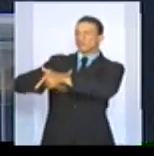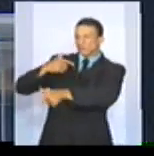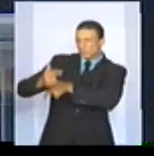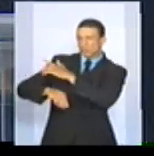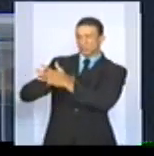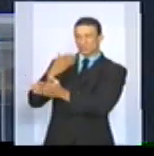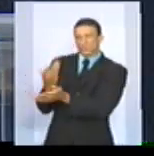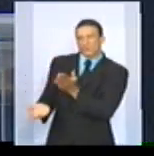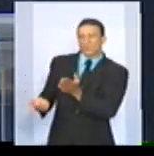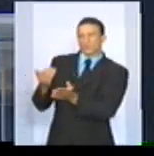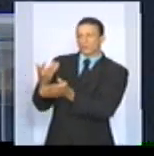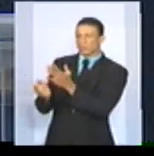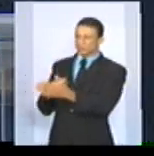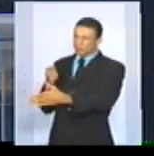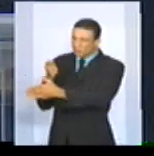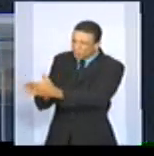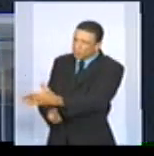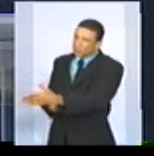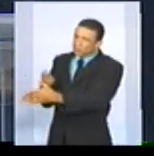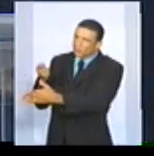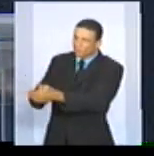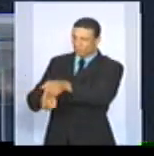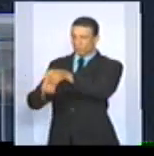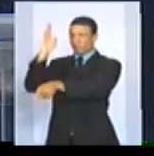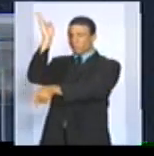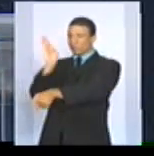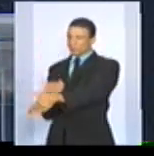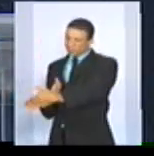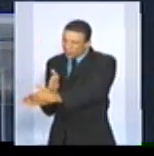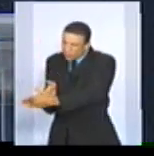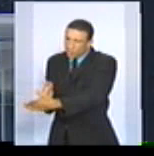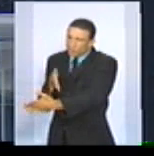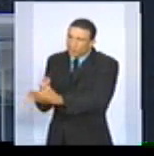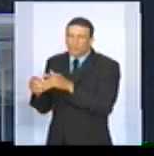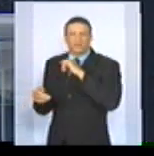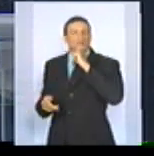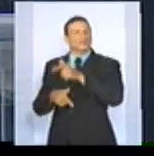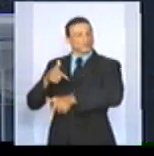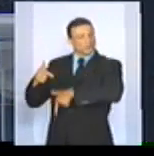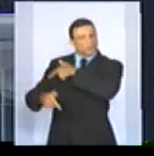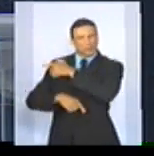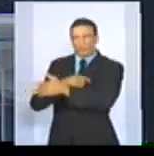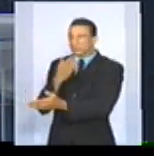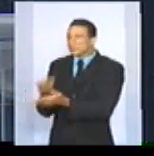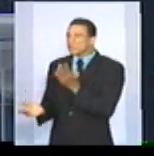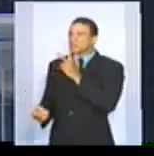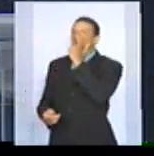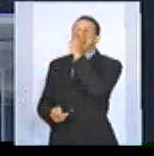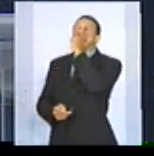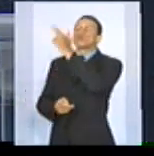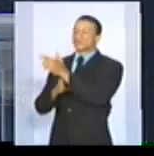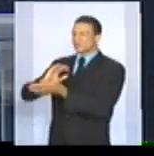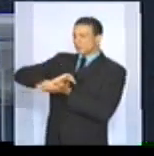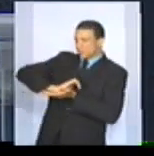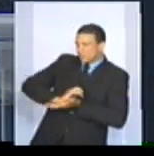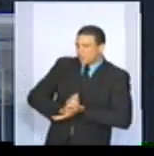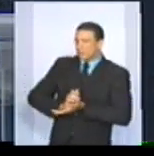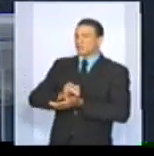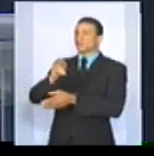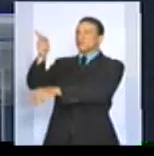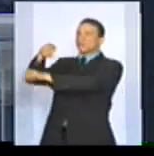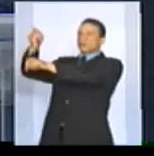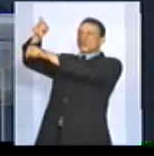do imenso potencial que a grandeza do nosso país permite em nosso segmento, sempre ocupado por uma produção hegemônica